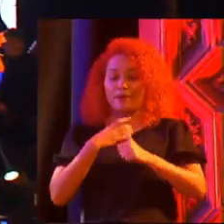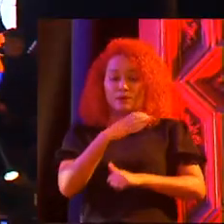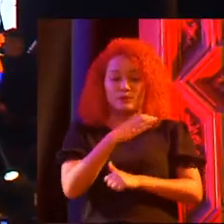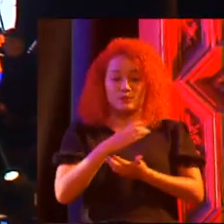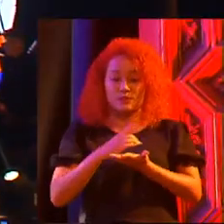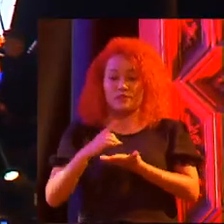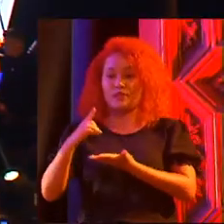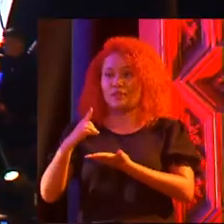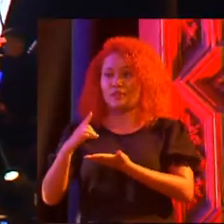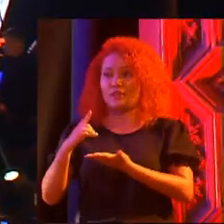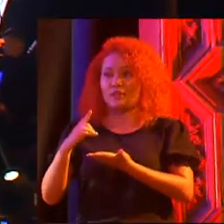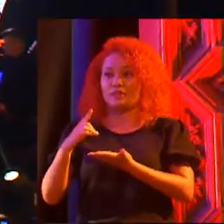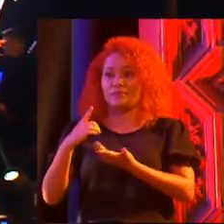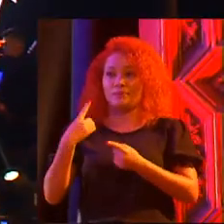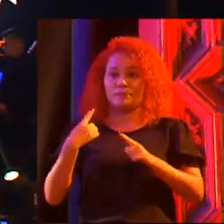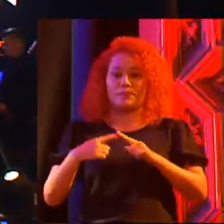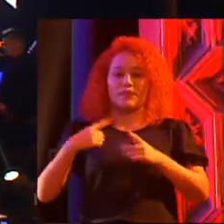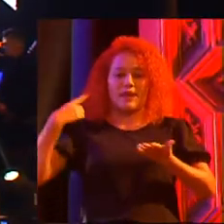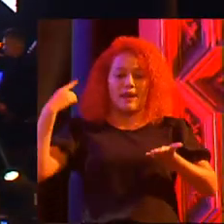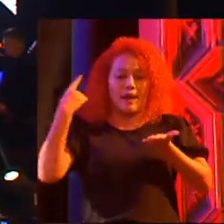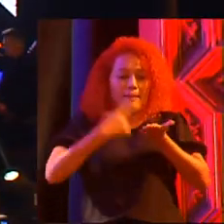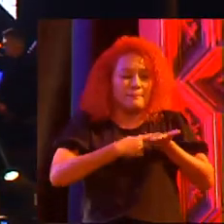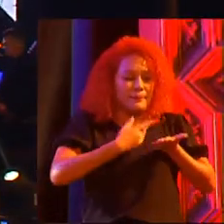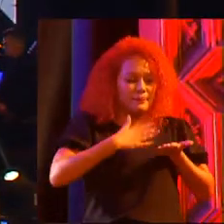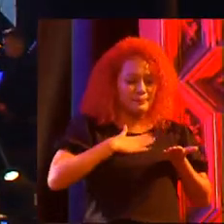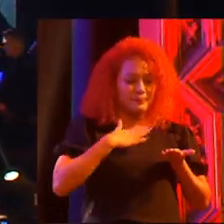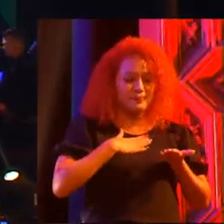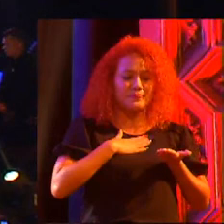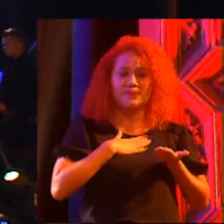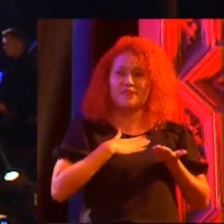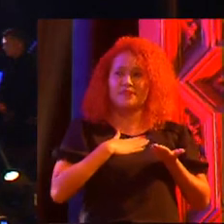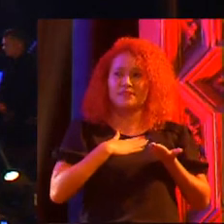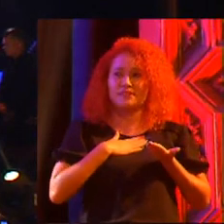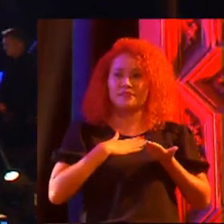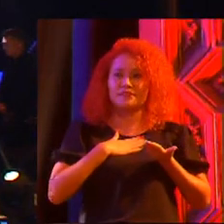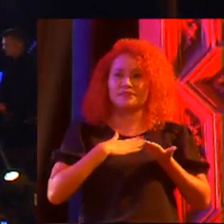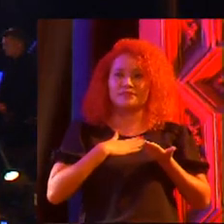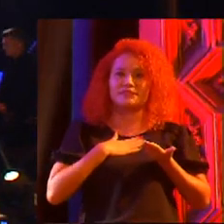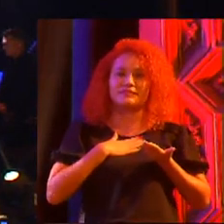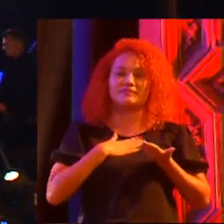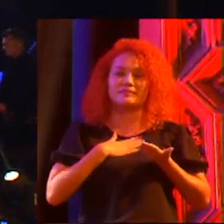um marco, já era um arco para mim, sem prêmio nenhum.